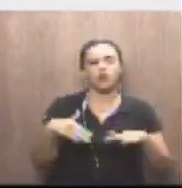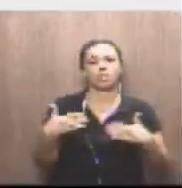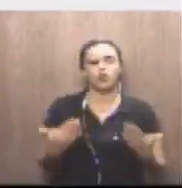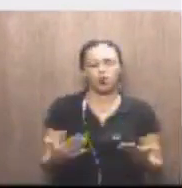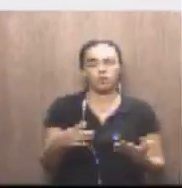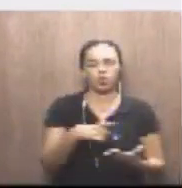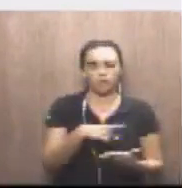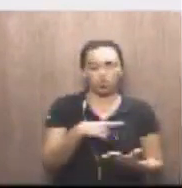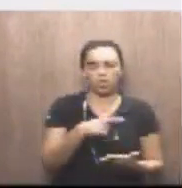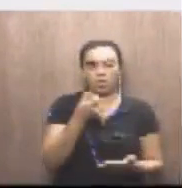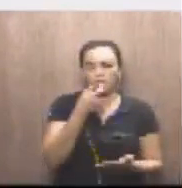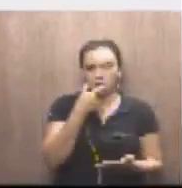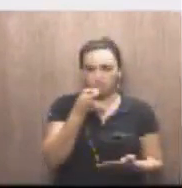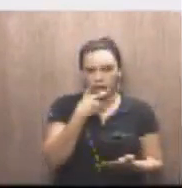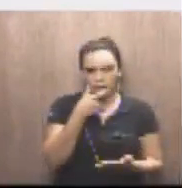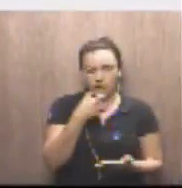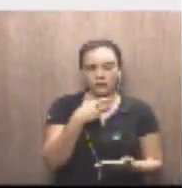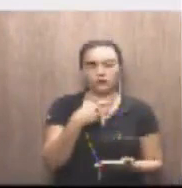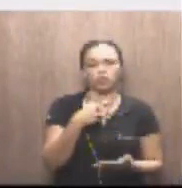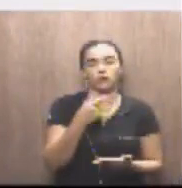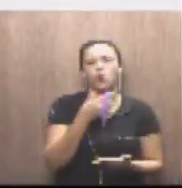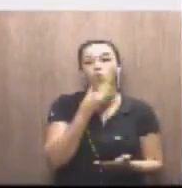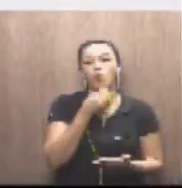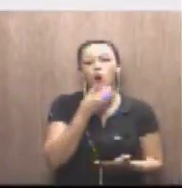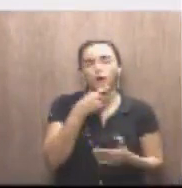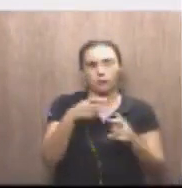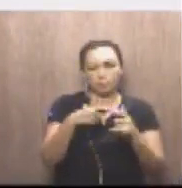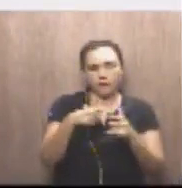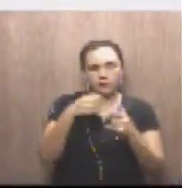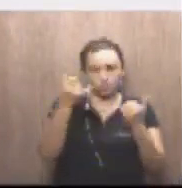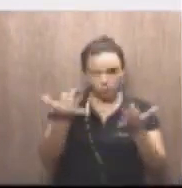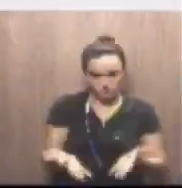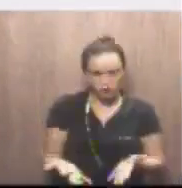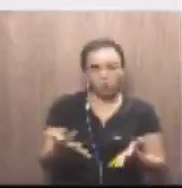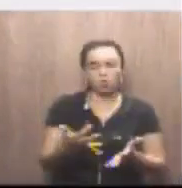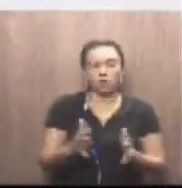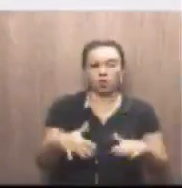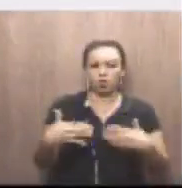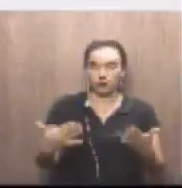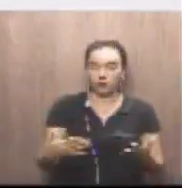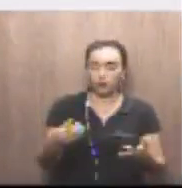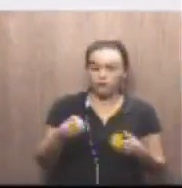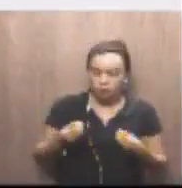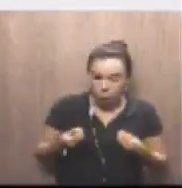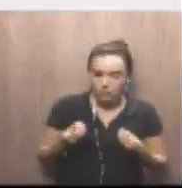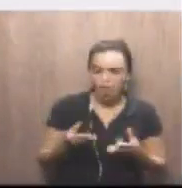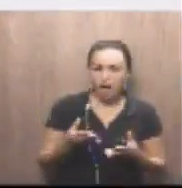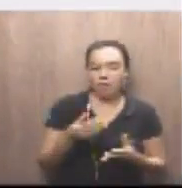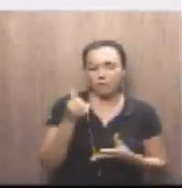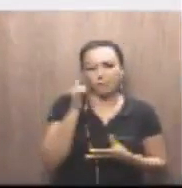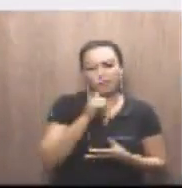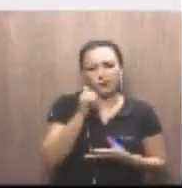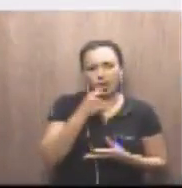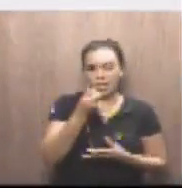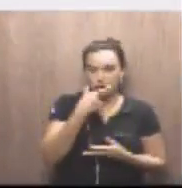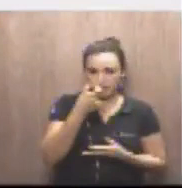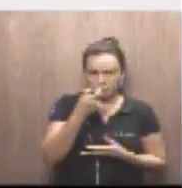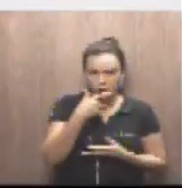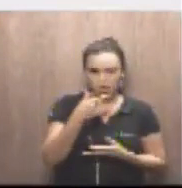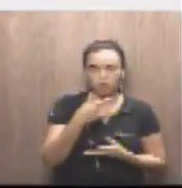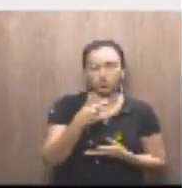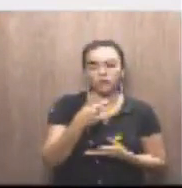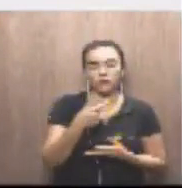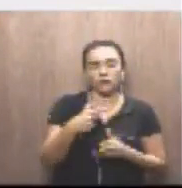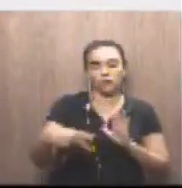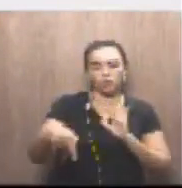ocitocina sintética, Michel Onden, nos seus estudos, ele diz que quando é infundido nessa mulher a ocitocina sintética, os